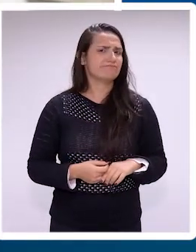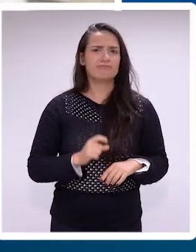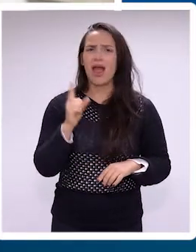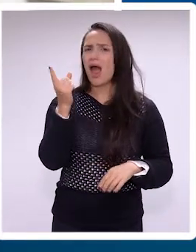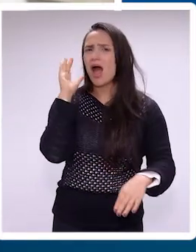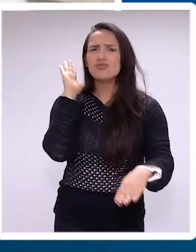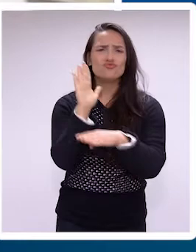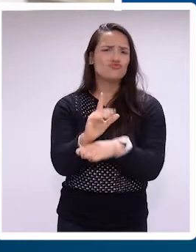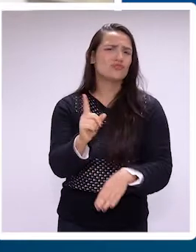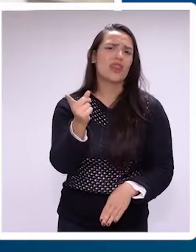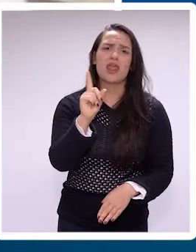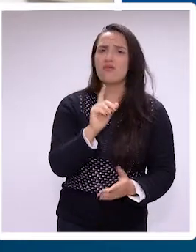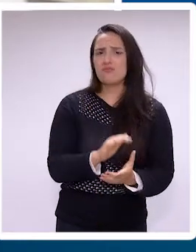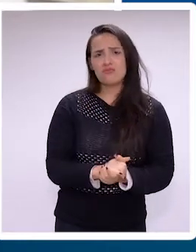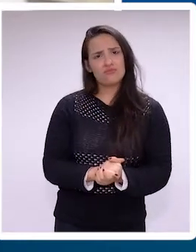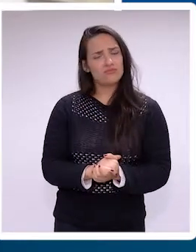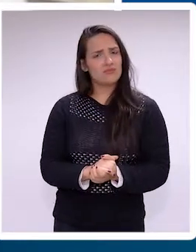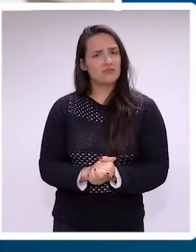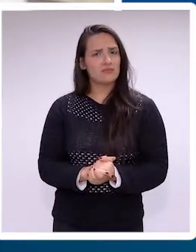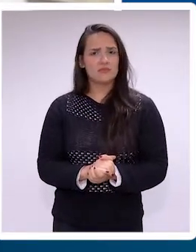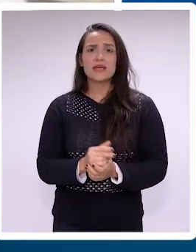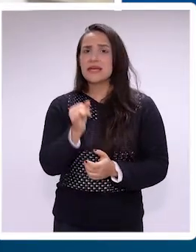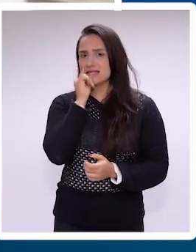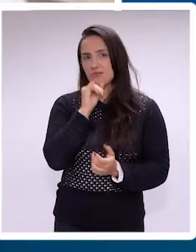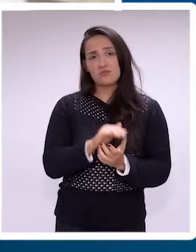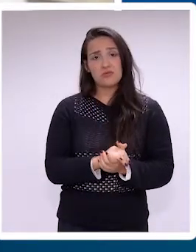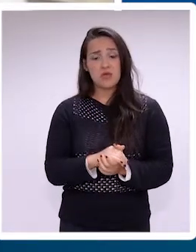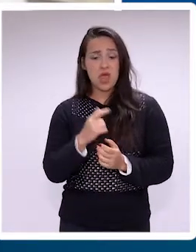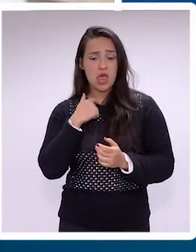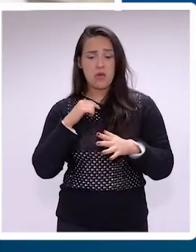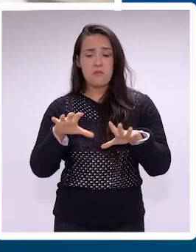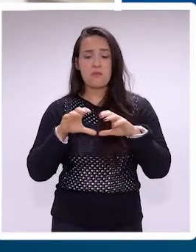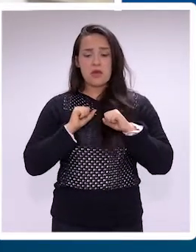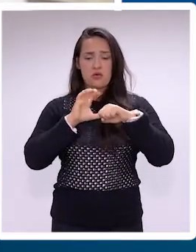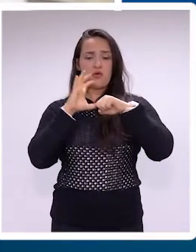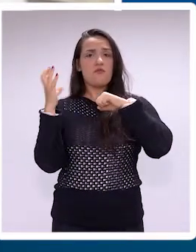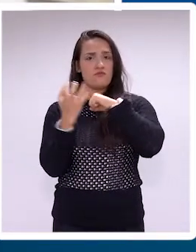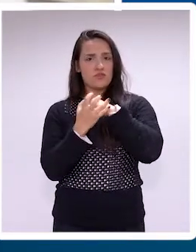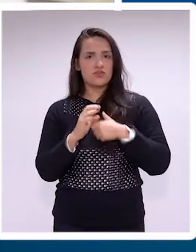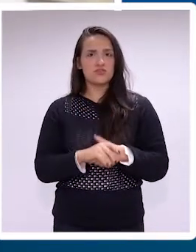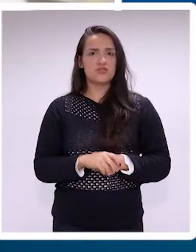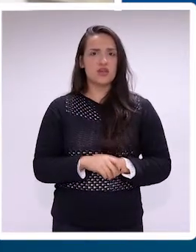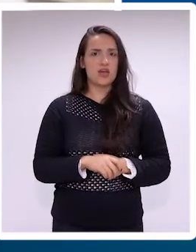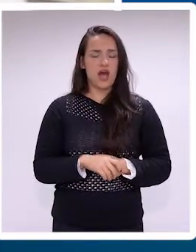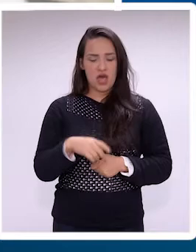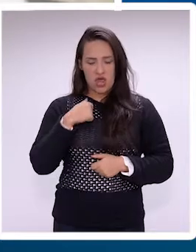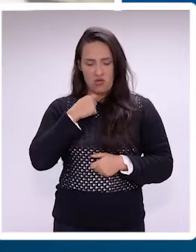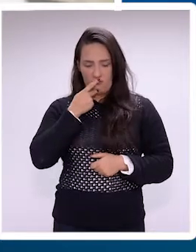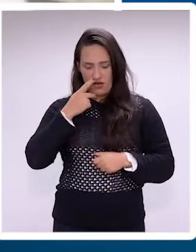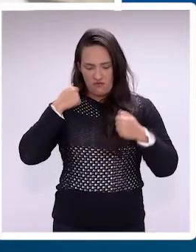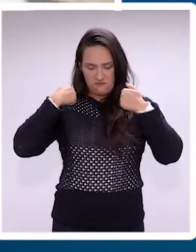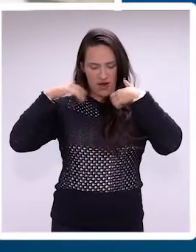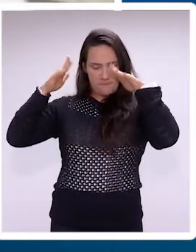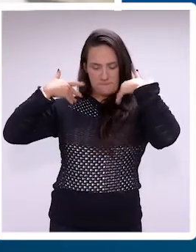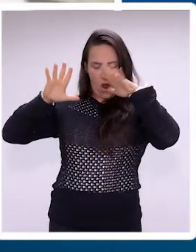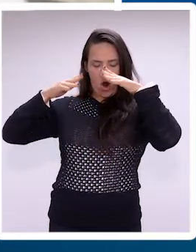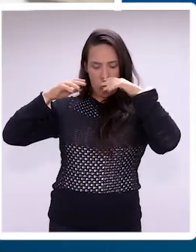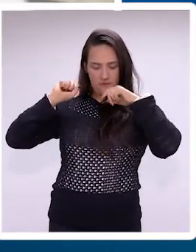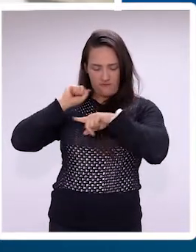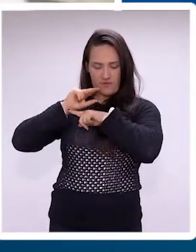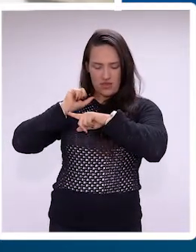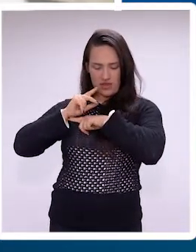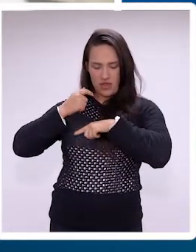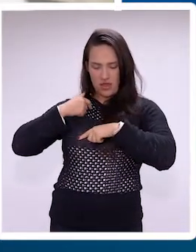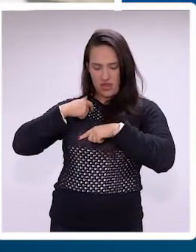a Covid e ficasse falando, vai embora, Covid, vai embora, Covid. Meu espírito é forte, eu sou forte. Covid